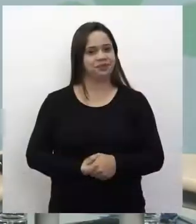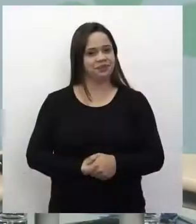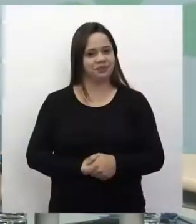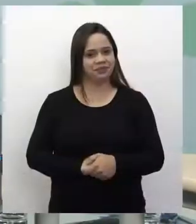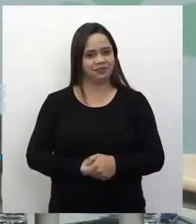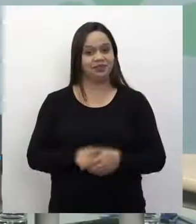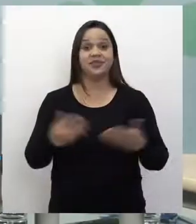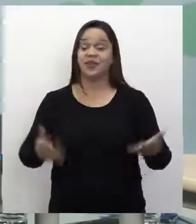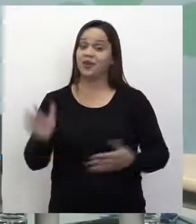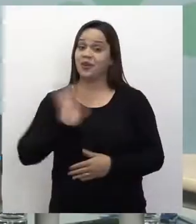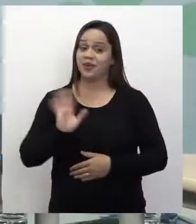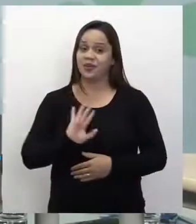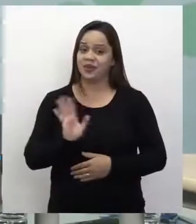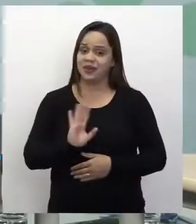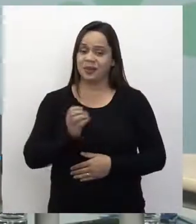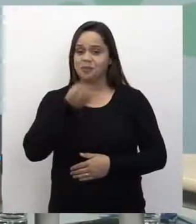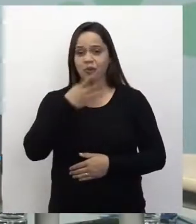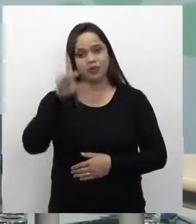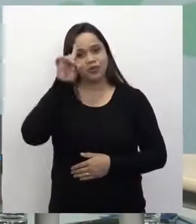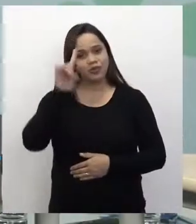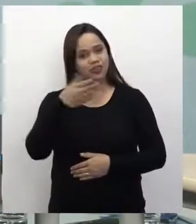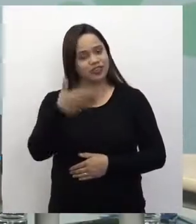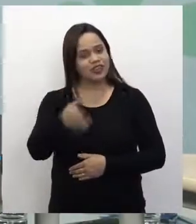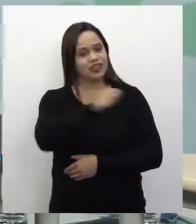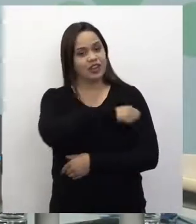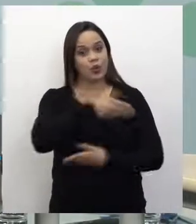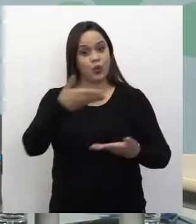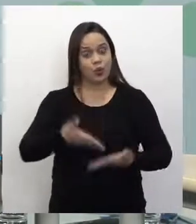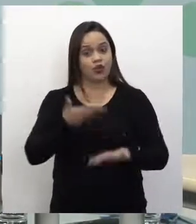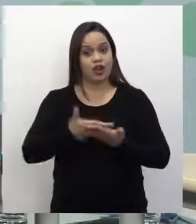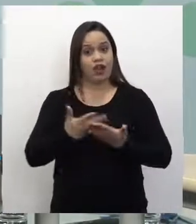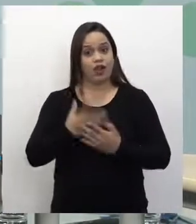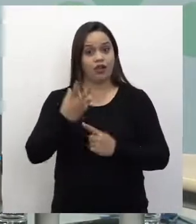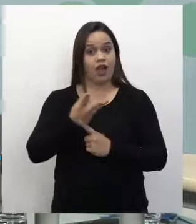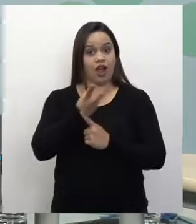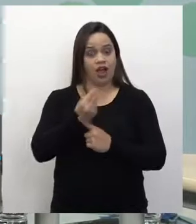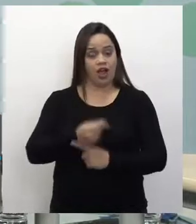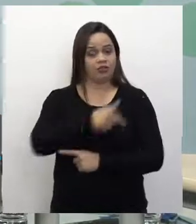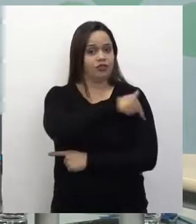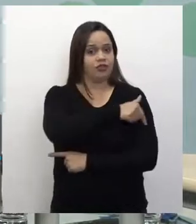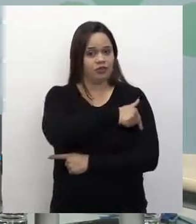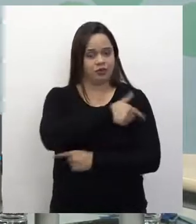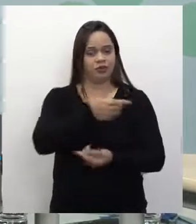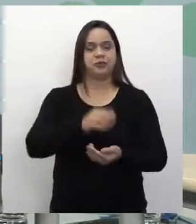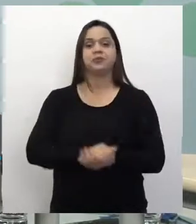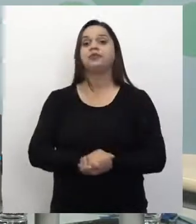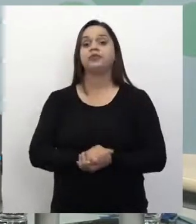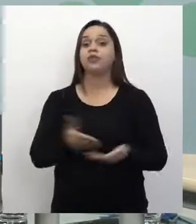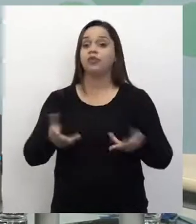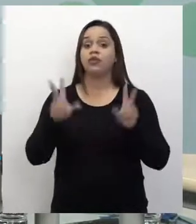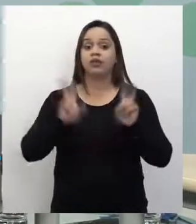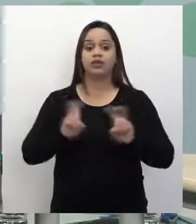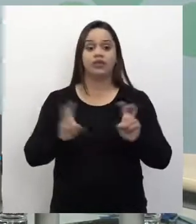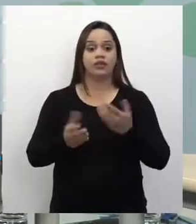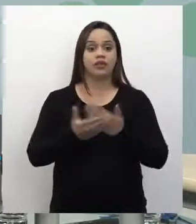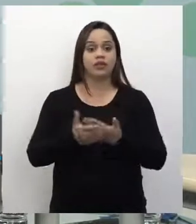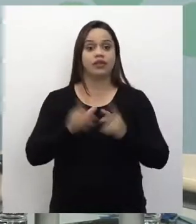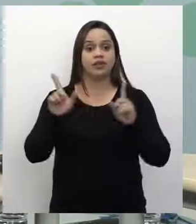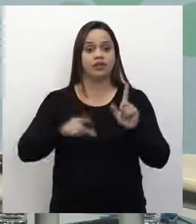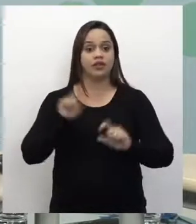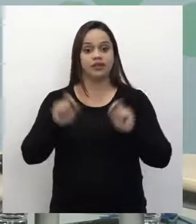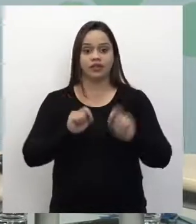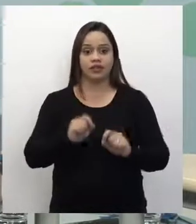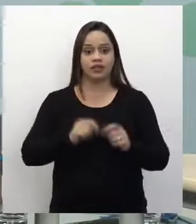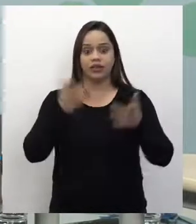Olá, alunos, bom dia. Esta é uma aula de arte para o 7º ano do ensino fundamental. O tema de nossa aula hoje é